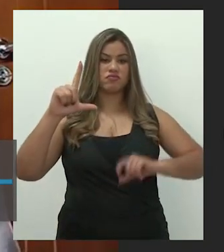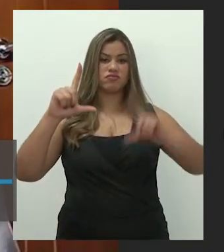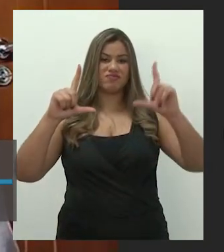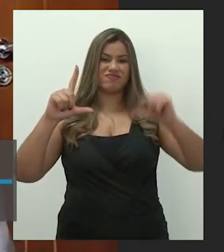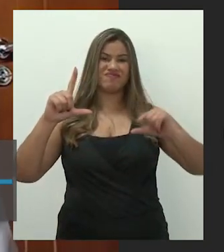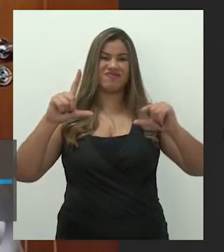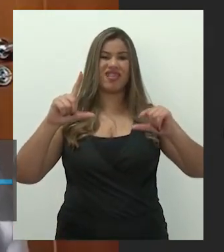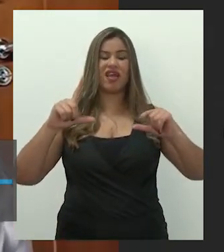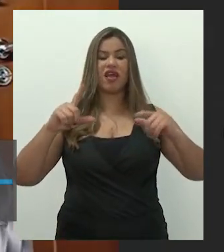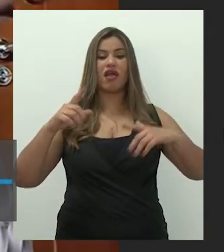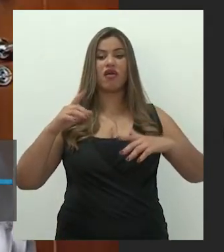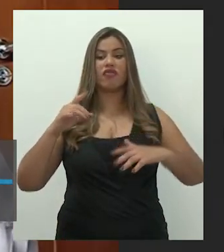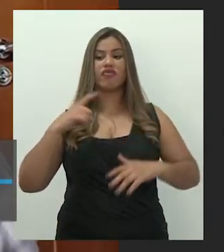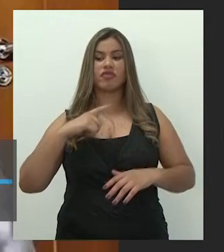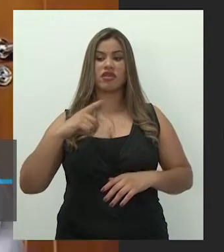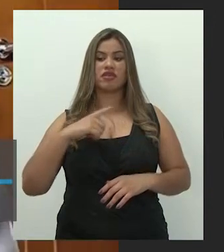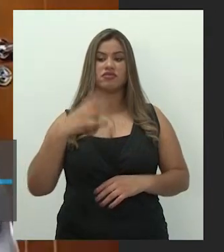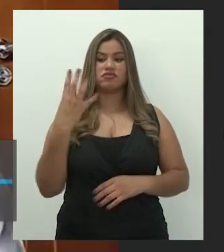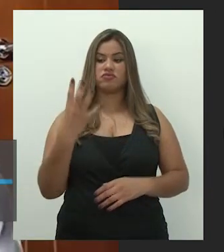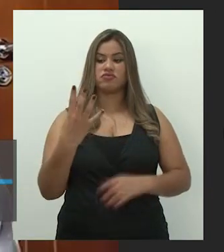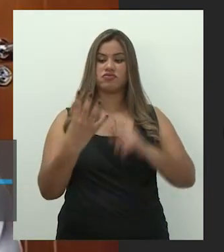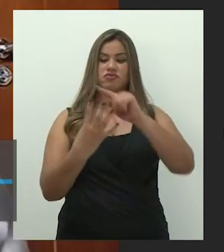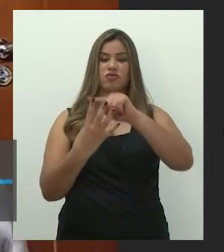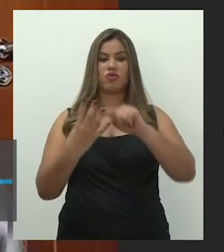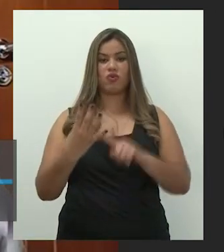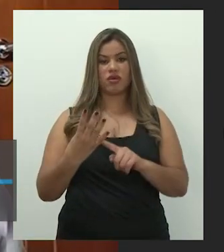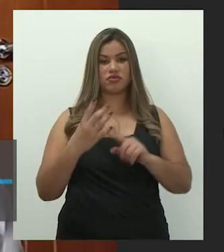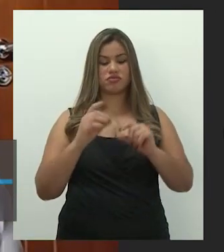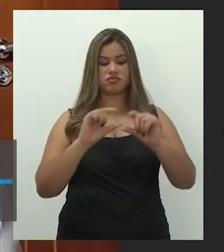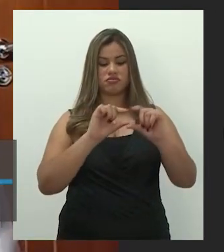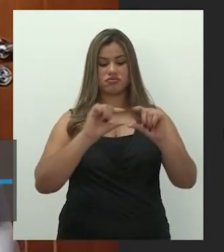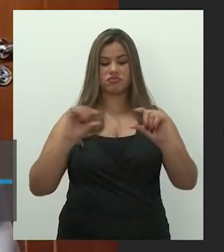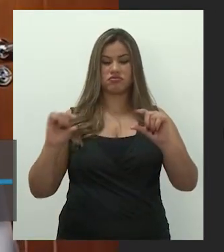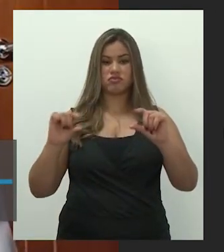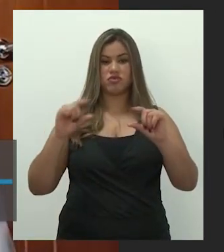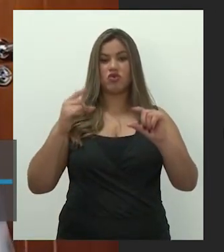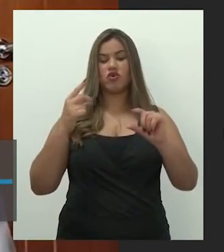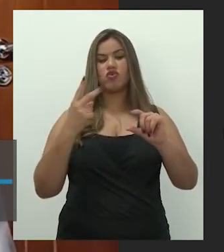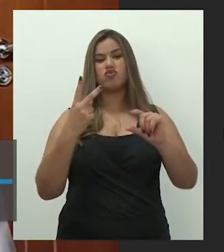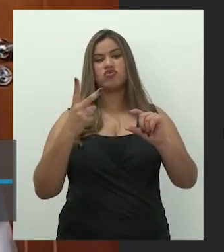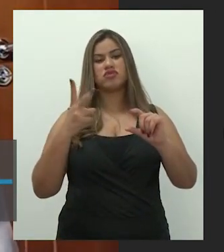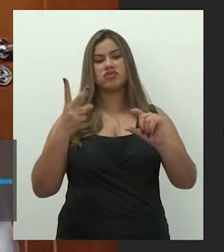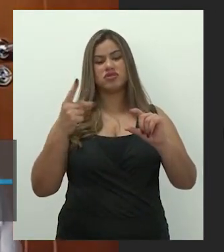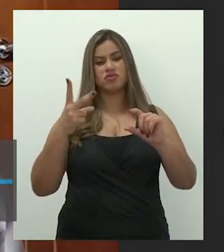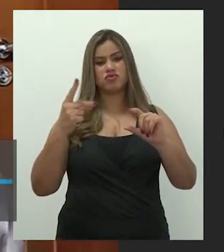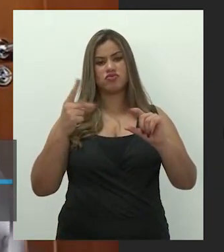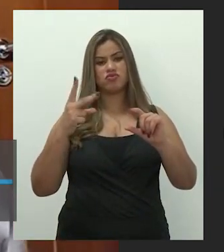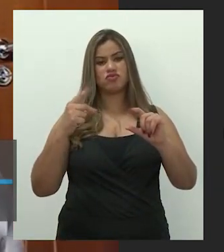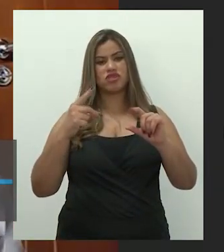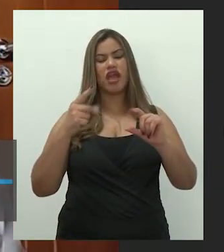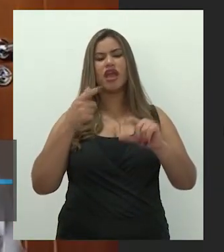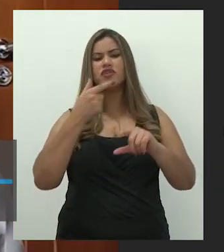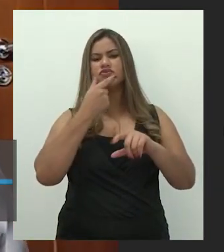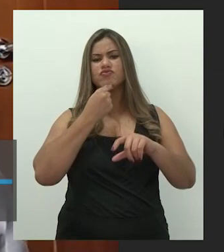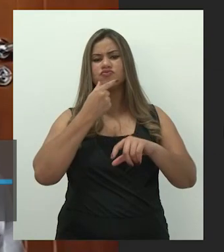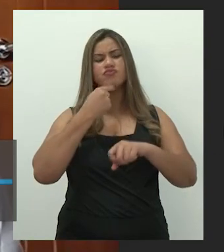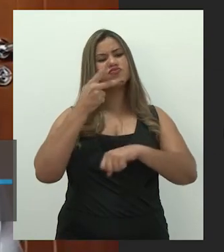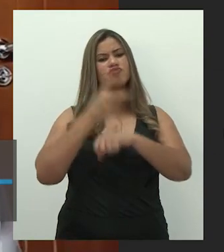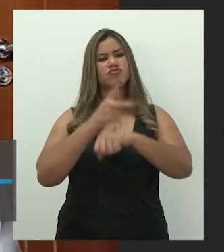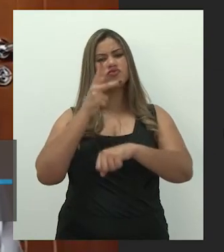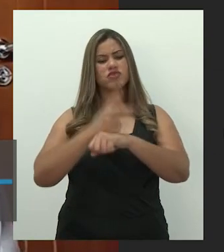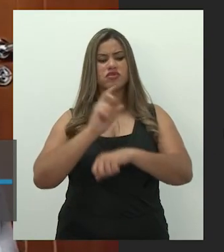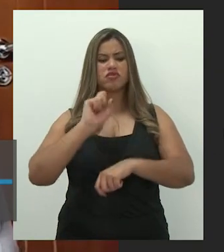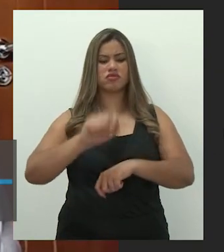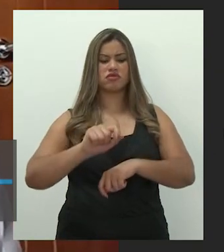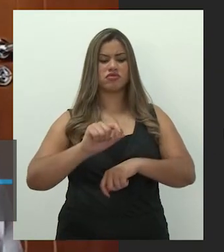no do meio, tem 4, desculpa. Se vocês clicarem no segundo, tem um bonequinho com uma câmerazinha, assim. Clica lá que